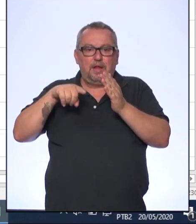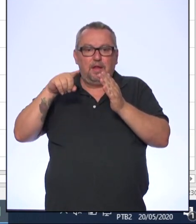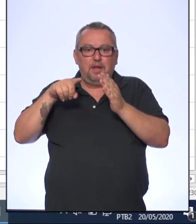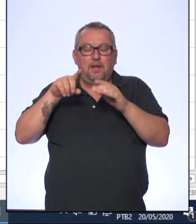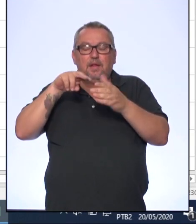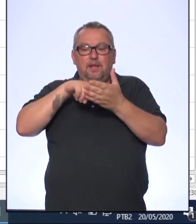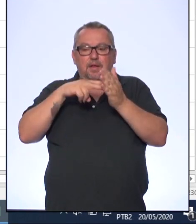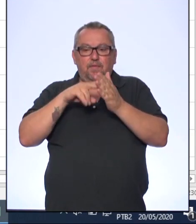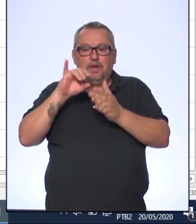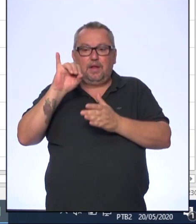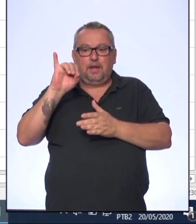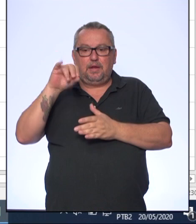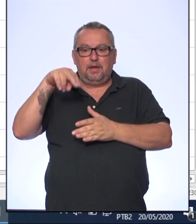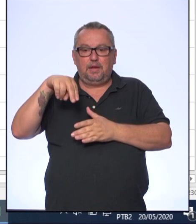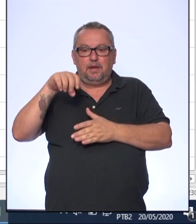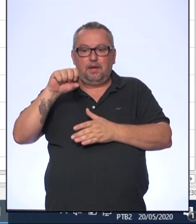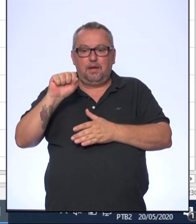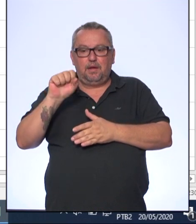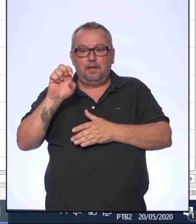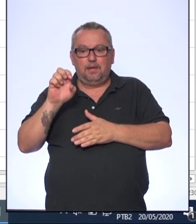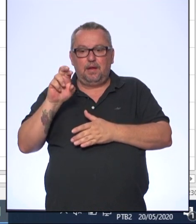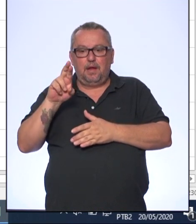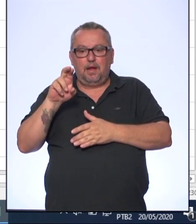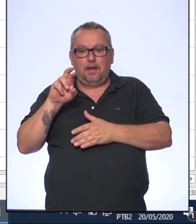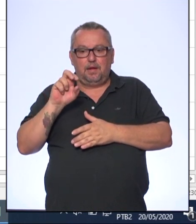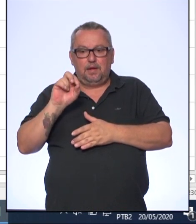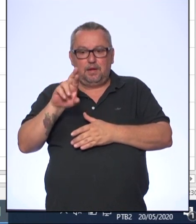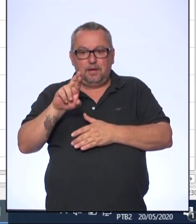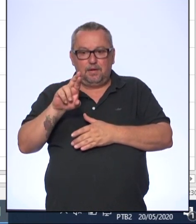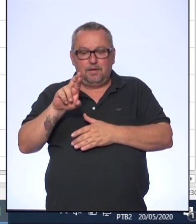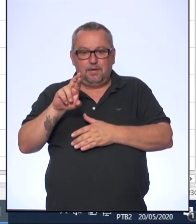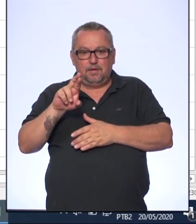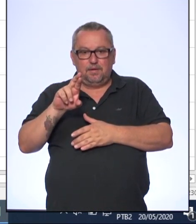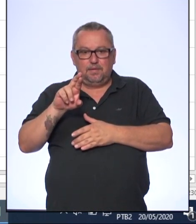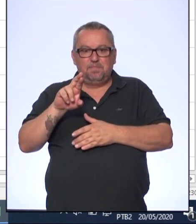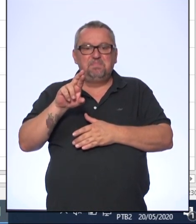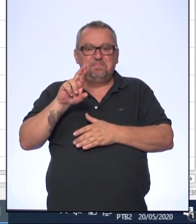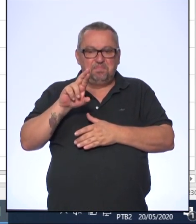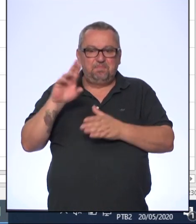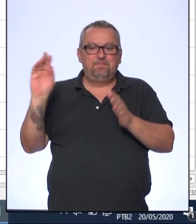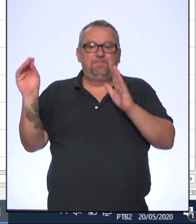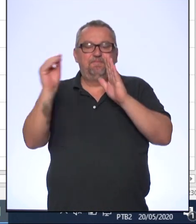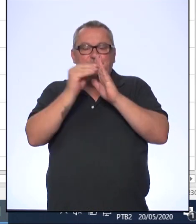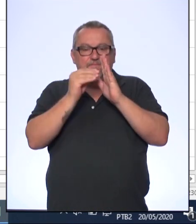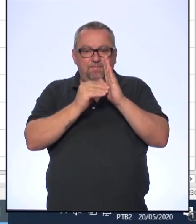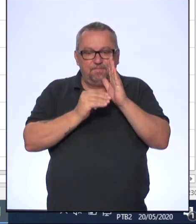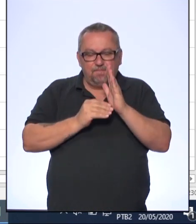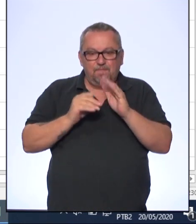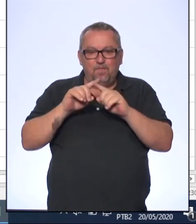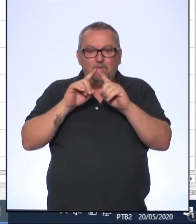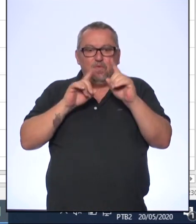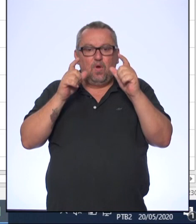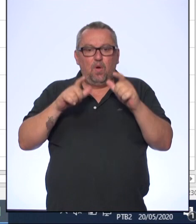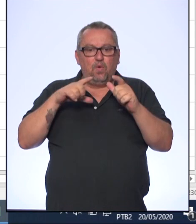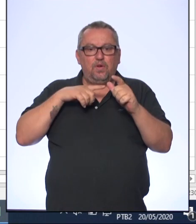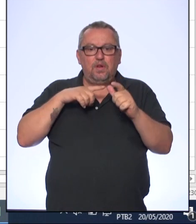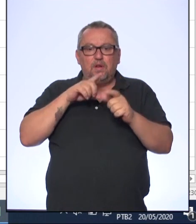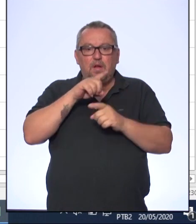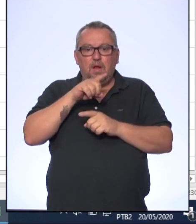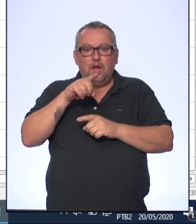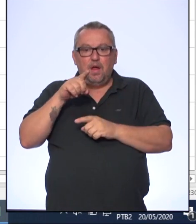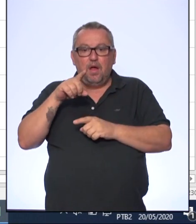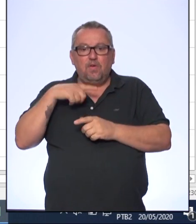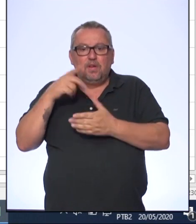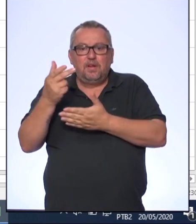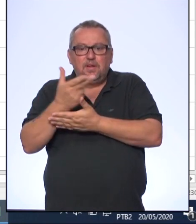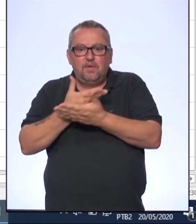que inserir. Tá vendo? Ó, cliquei aqui no inserir. Inserir, eu vou aonde tem o gráfico. Ó, já tem até o